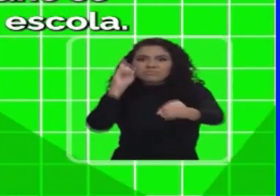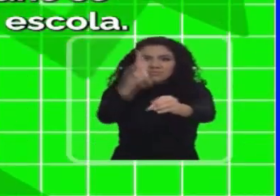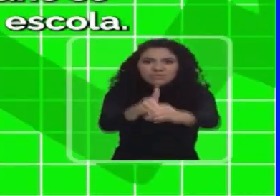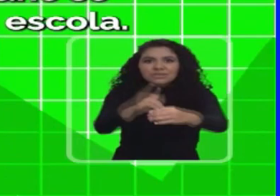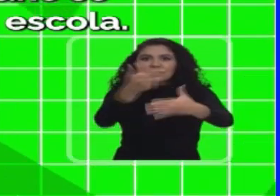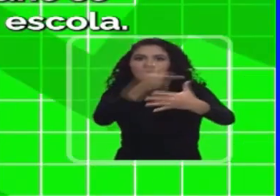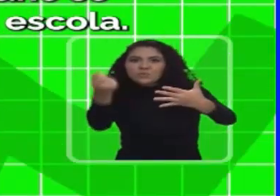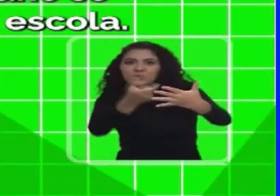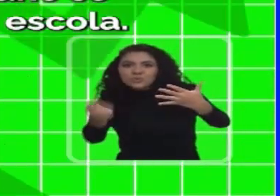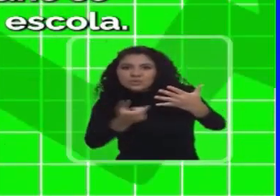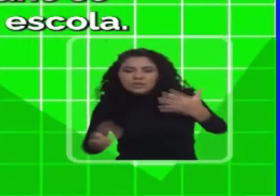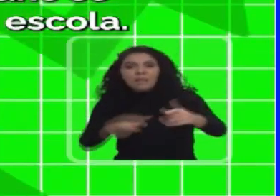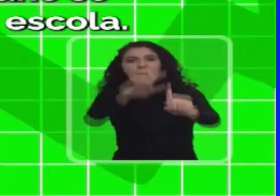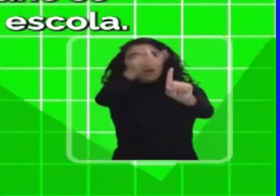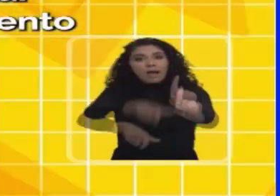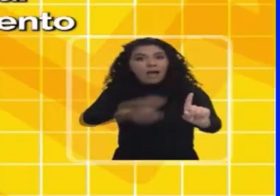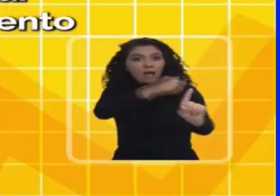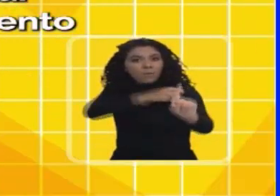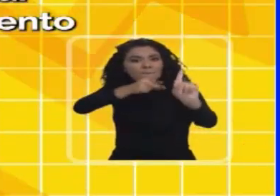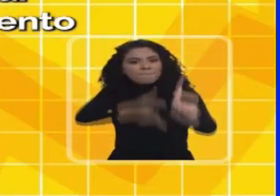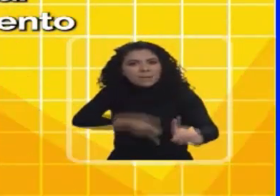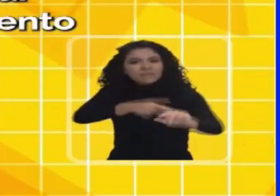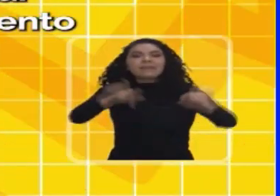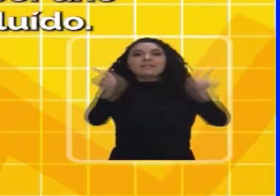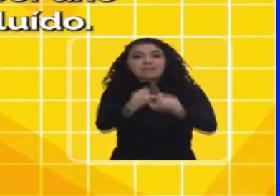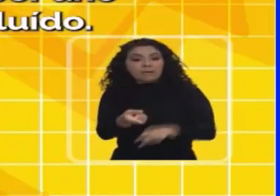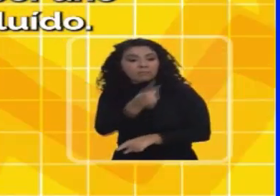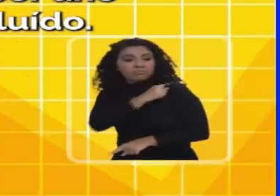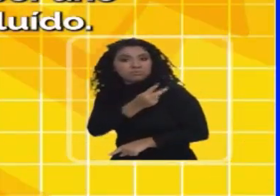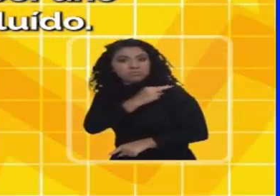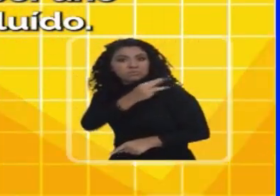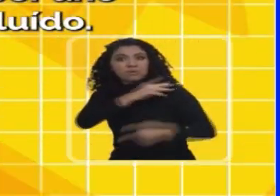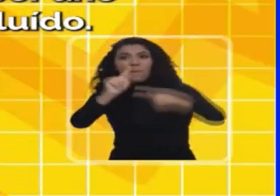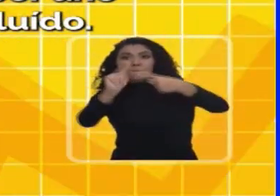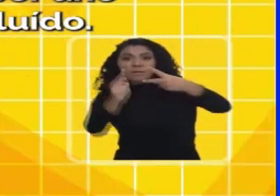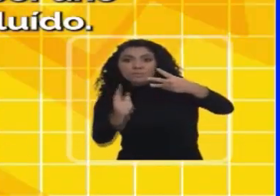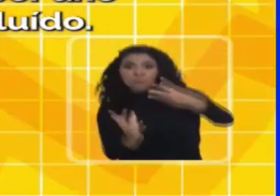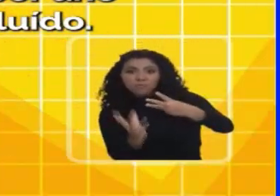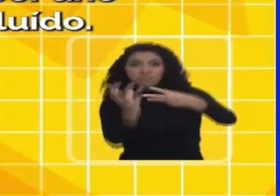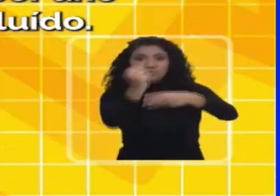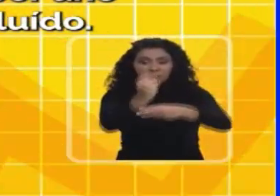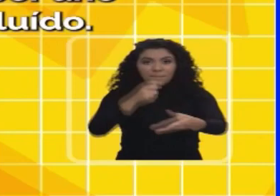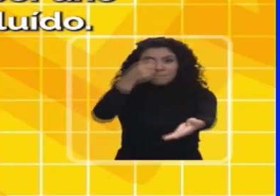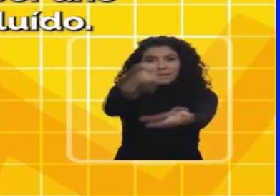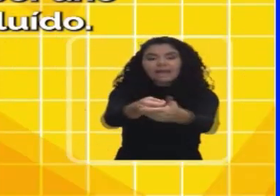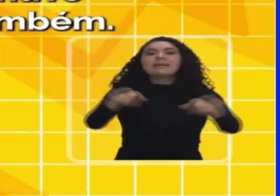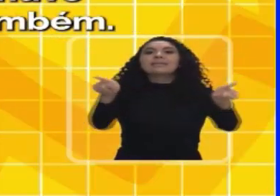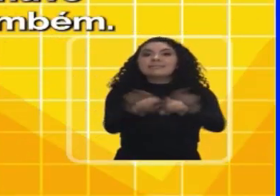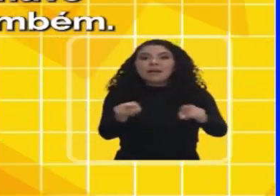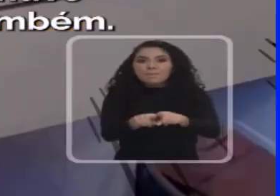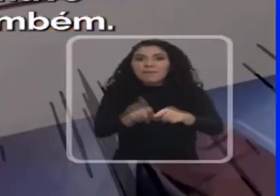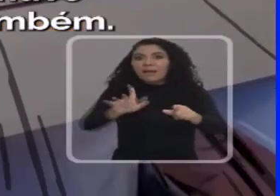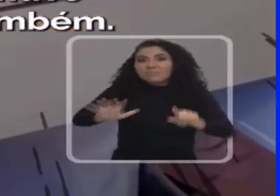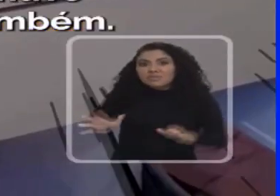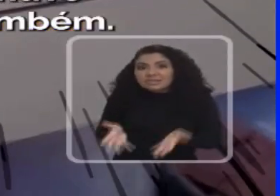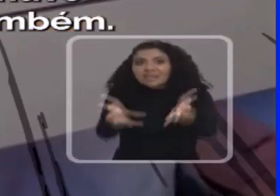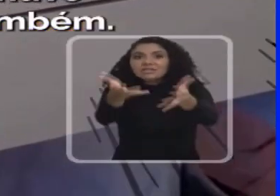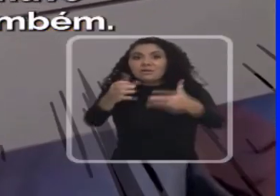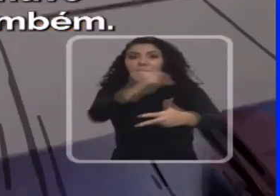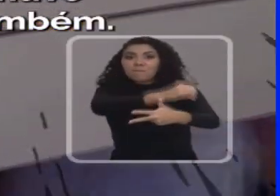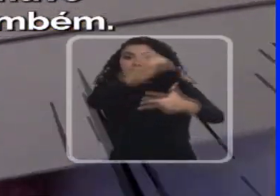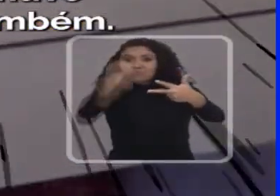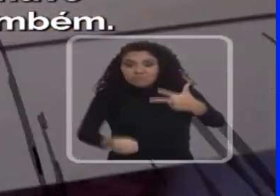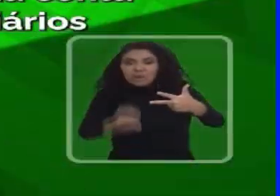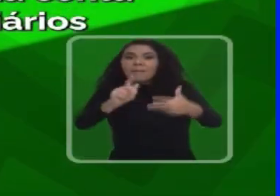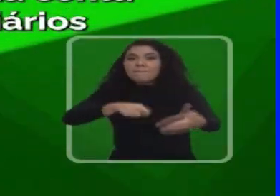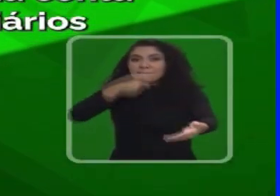para que o aluno se mantenha na escola. Sem falar no pagamento de R$1.000 por ano letivo concluído. E tem incentivo pro Enem